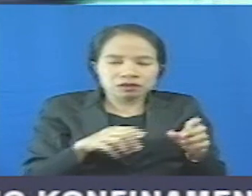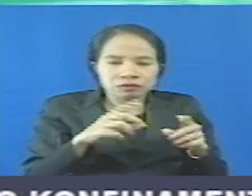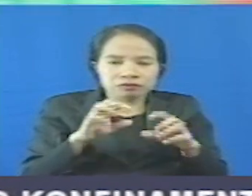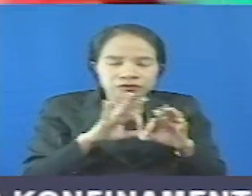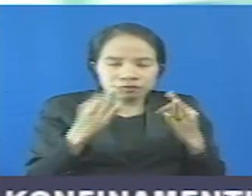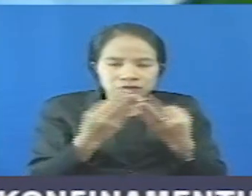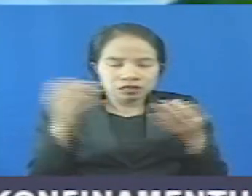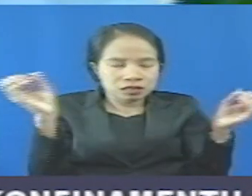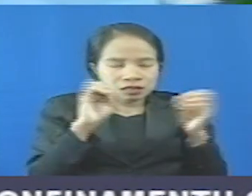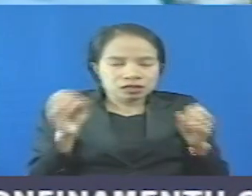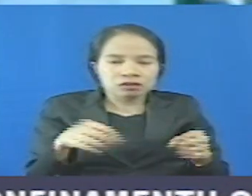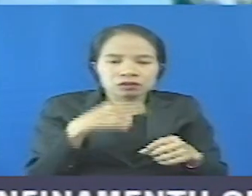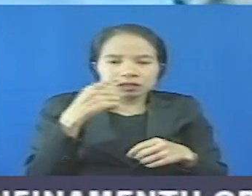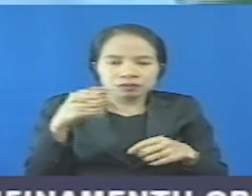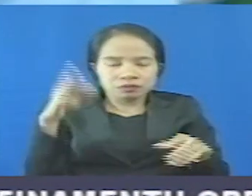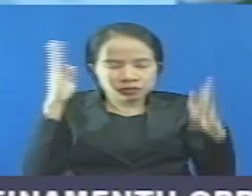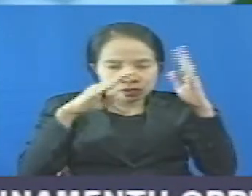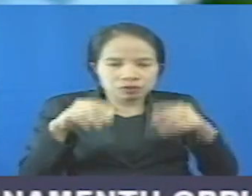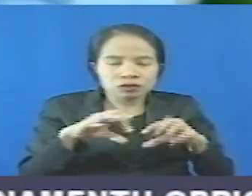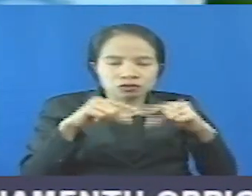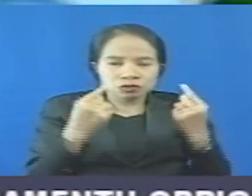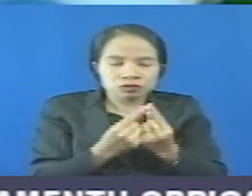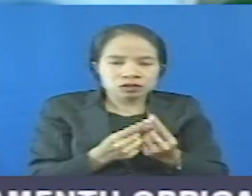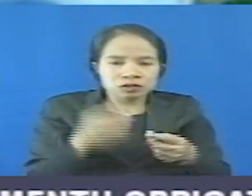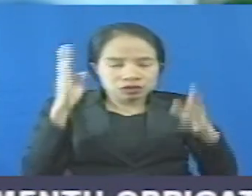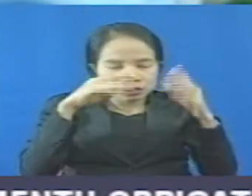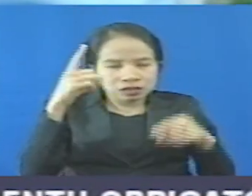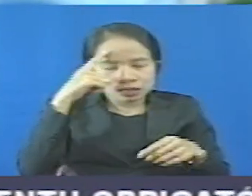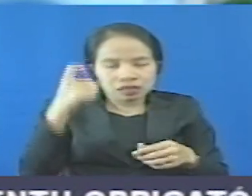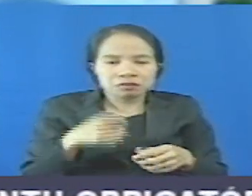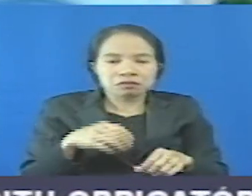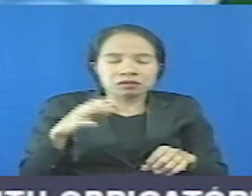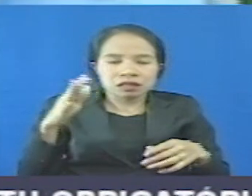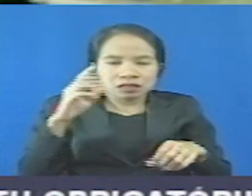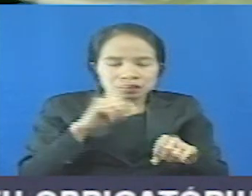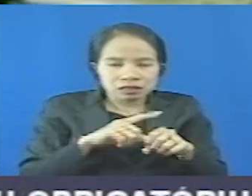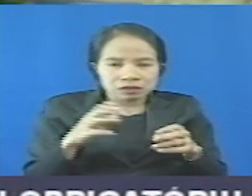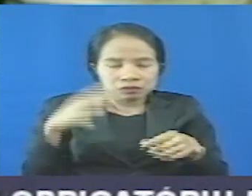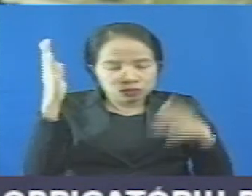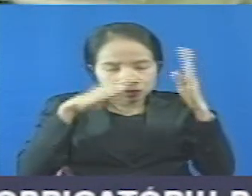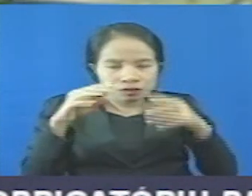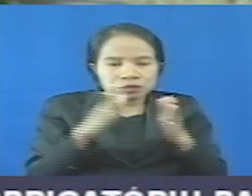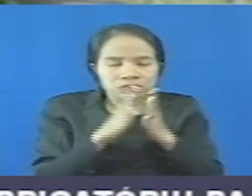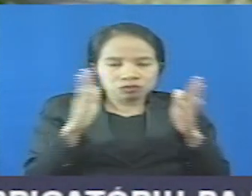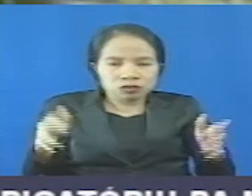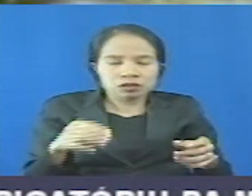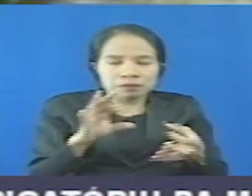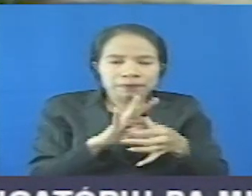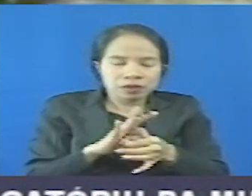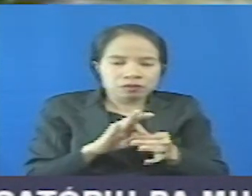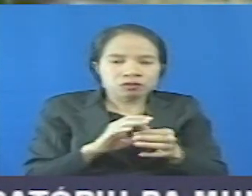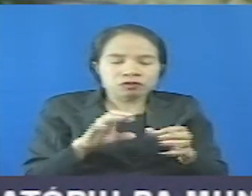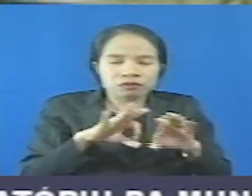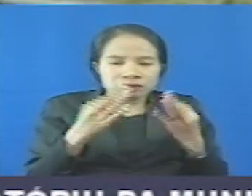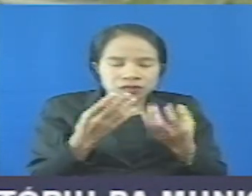Rezeta. Ne afirma situação de halo equipa Sira preocupa tamba desconfia e a possibilidade de bot membro família Balon afetado o